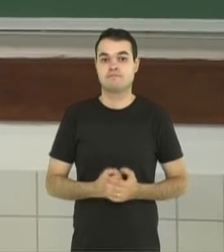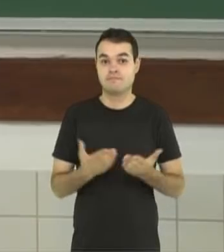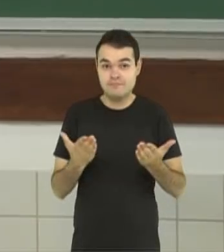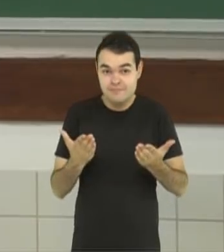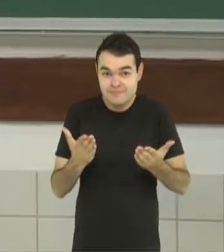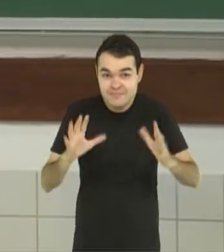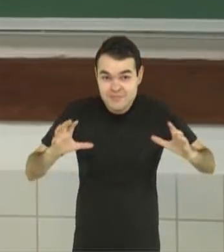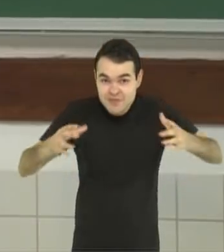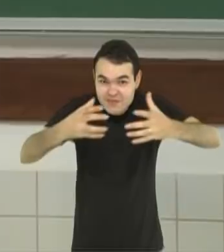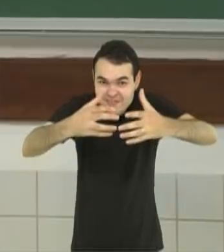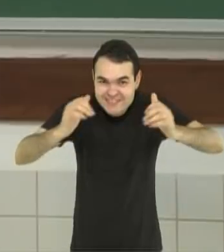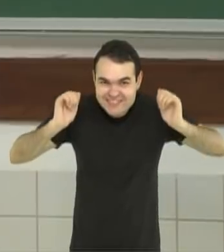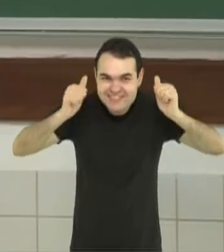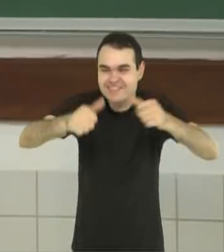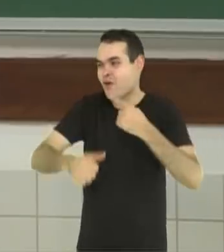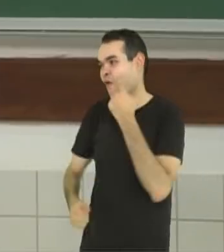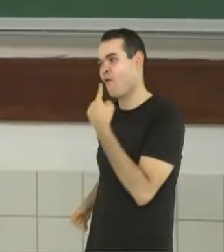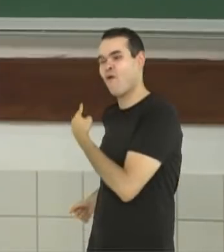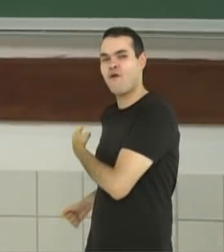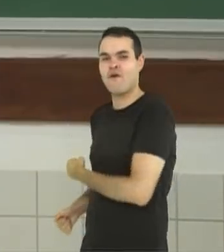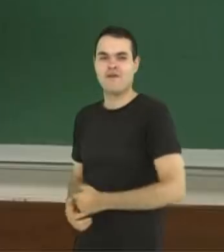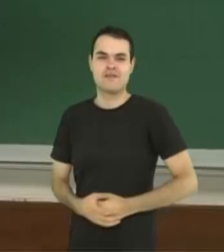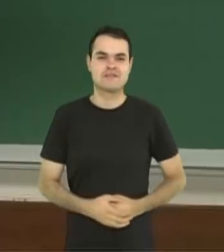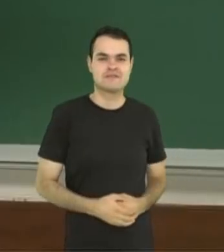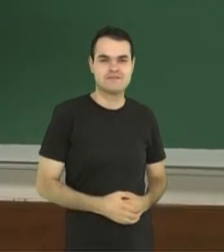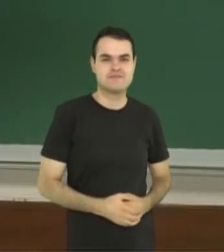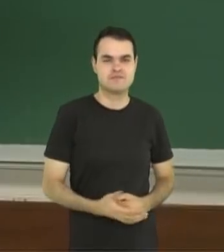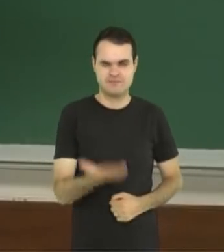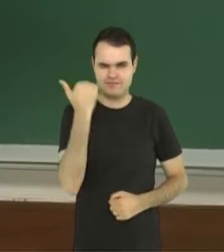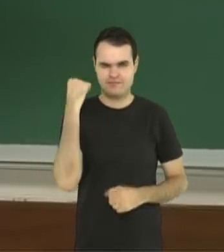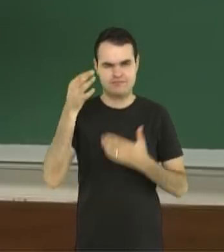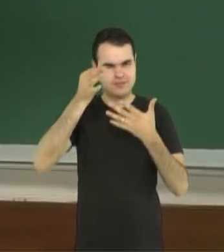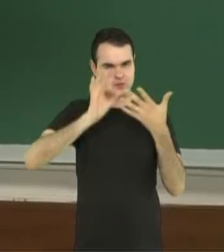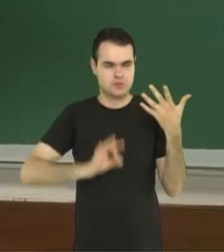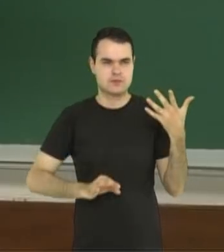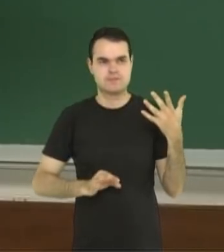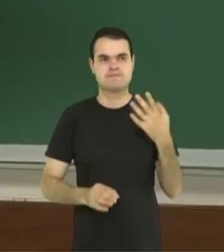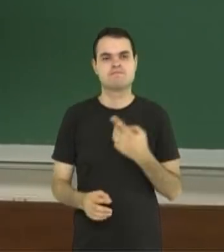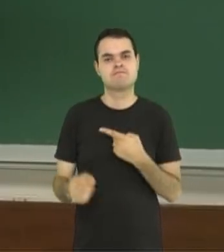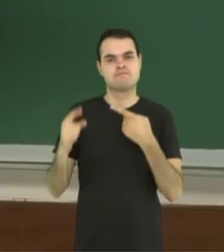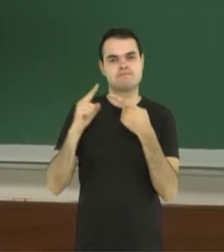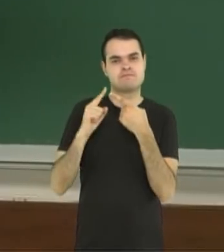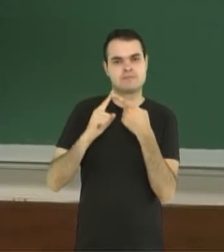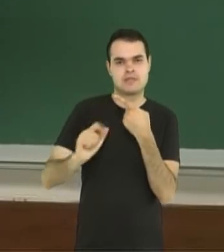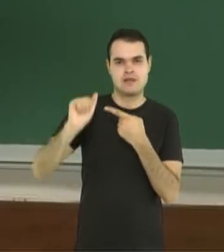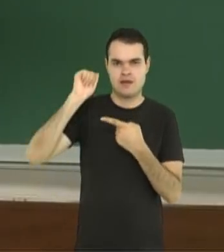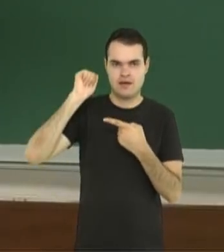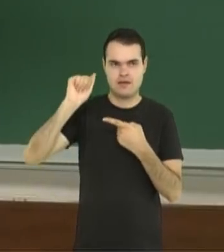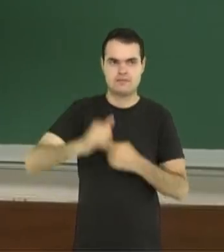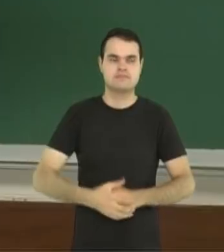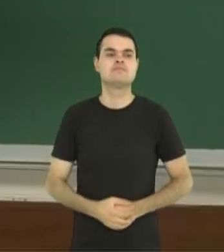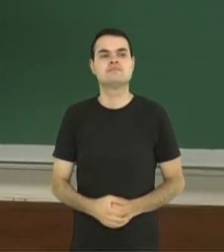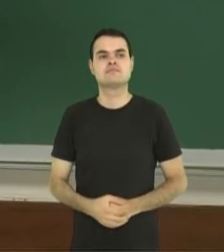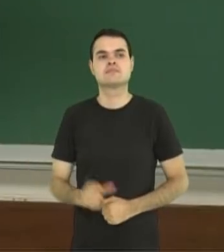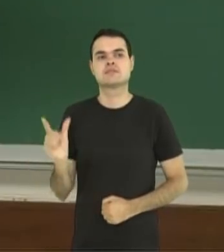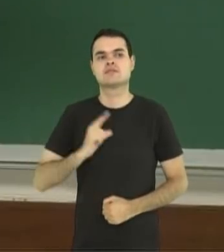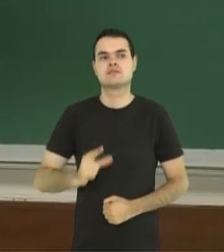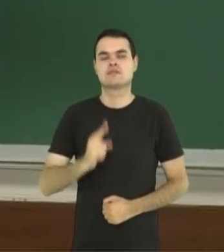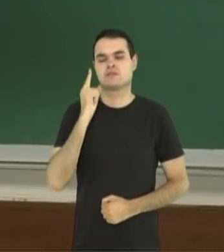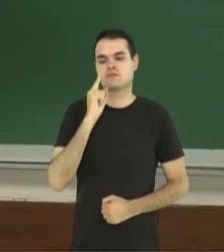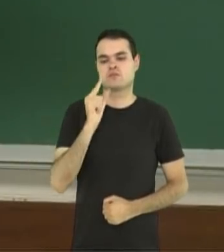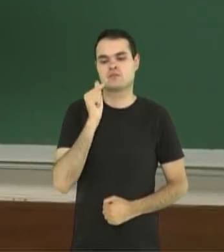E aí, turminha? Então, olha só, vamos corrigir? Então, vamos começar aqui pela letra A, né? O que eu tenho na